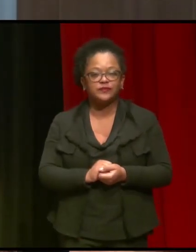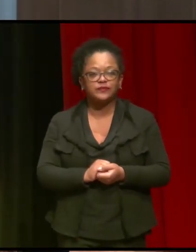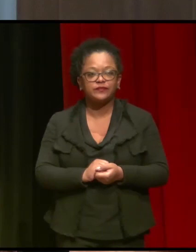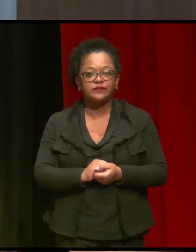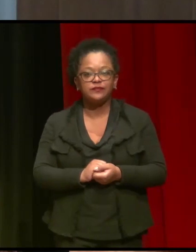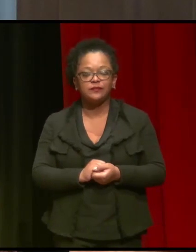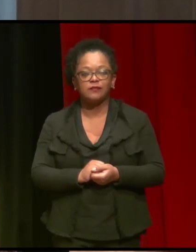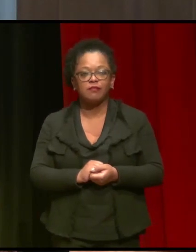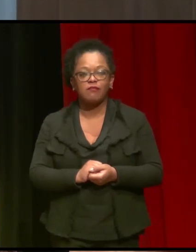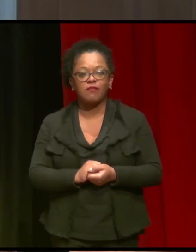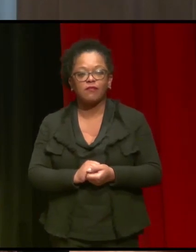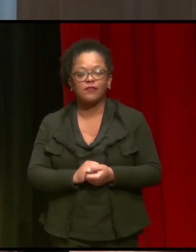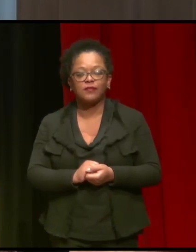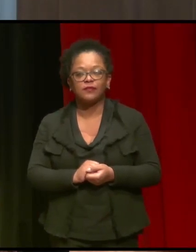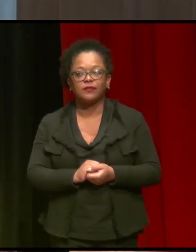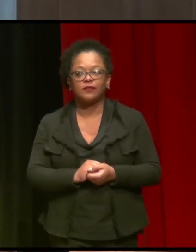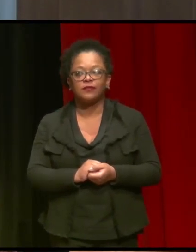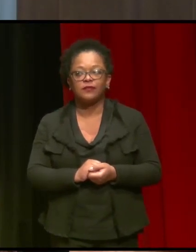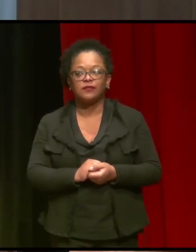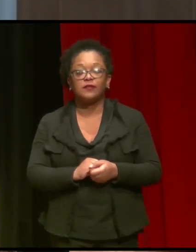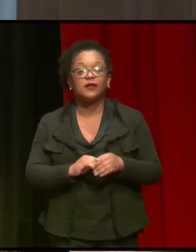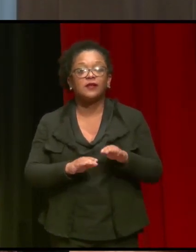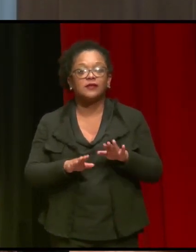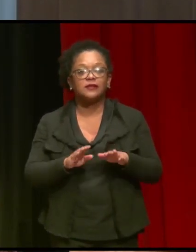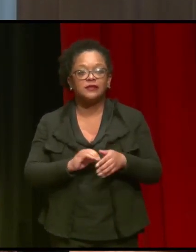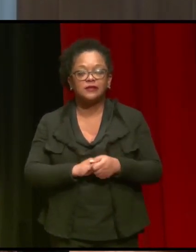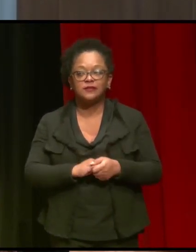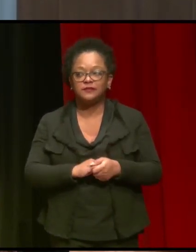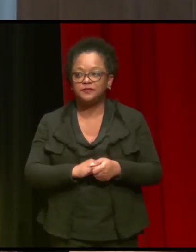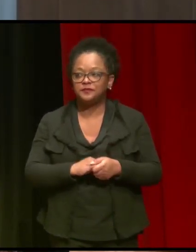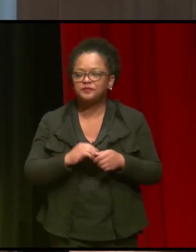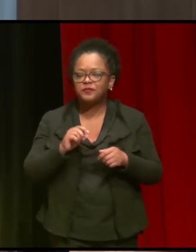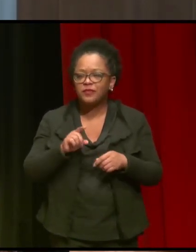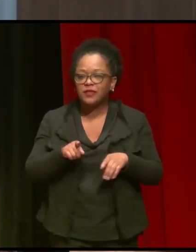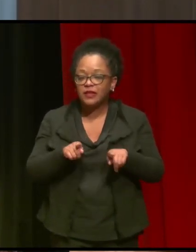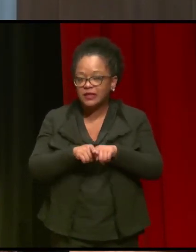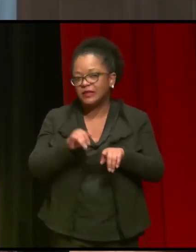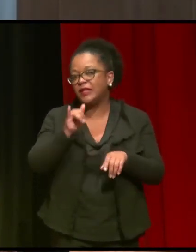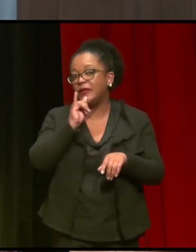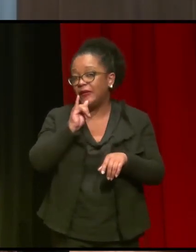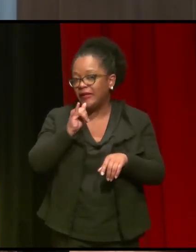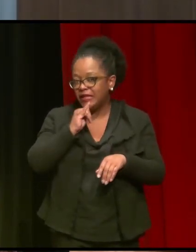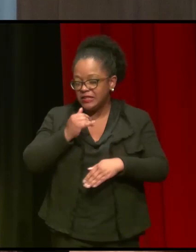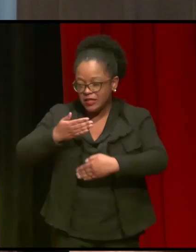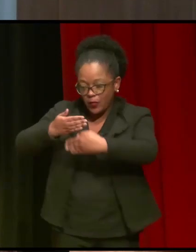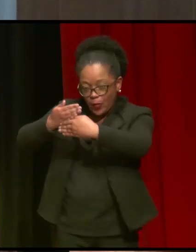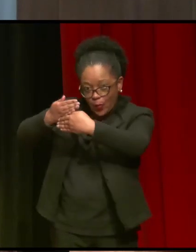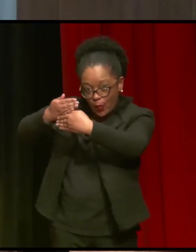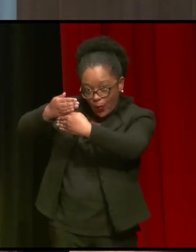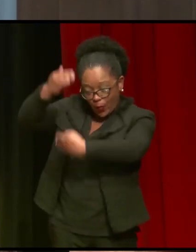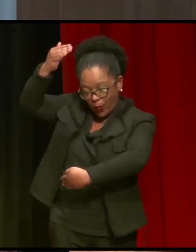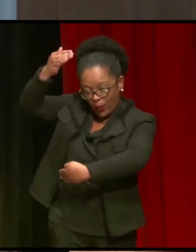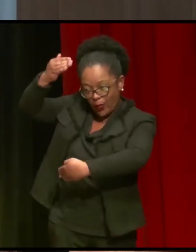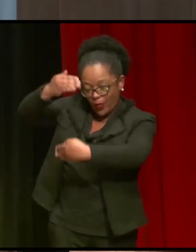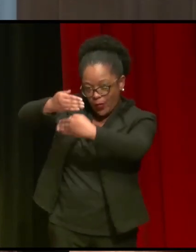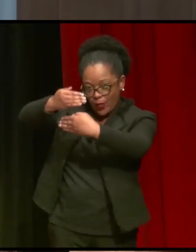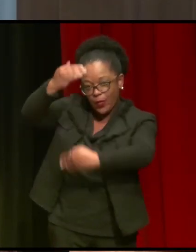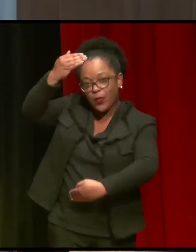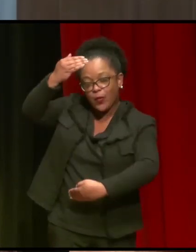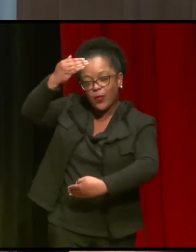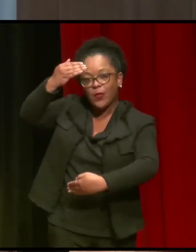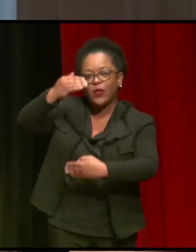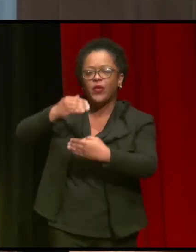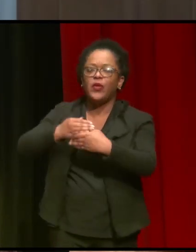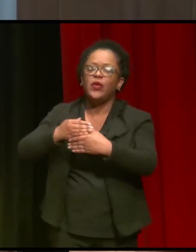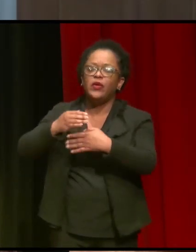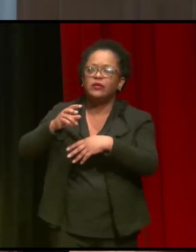dizer, meus irmãos e irmãs cegas não estão vendo, tem um muro ali, aí tem um pedaço do muro quebrado, tem alguém que fez uma escadinha, passou por cima do